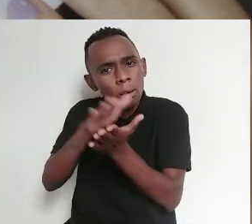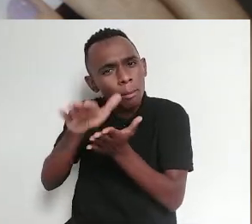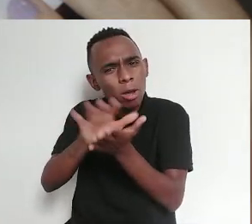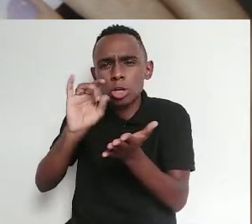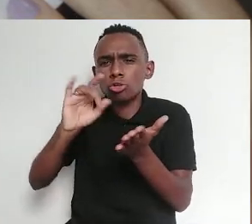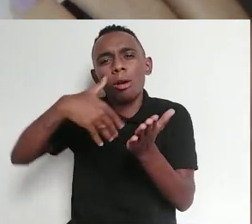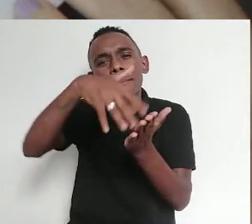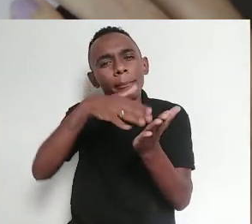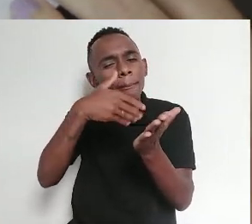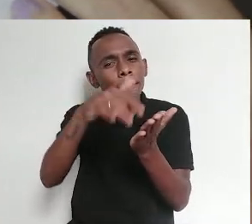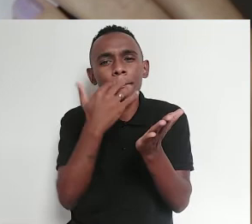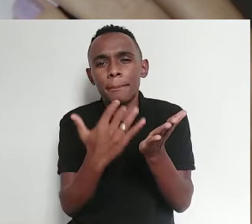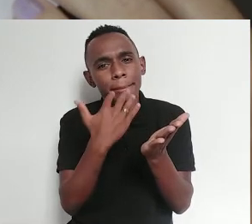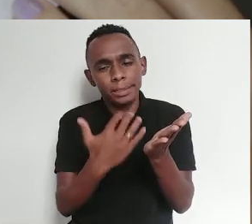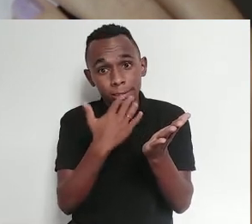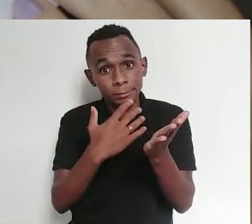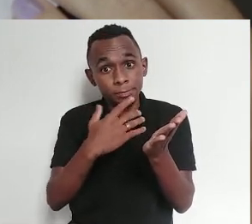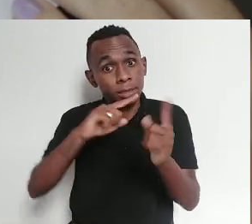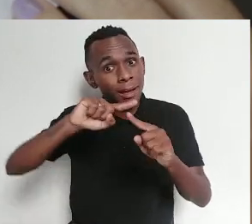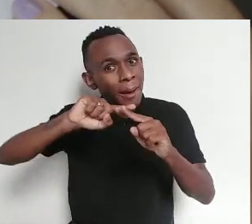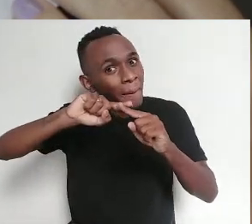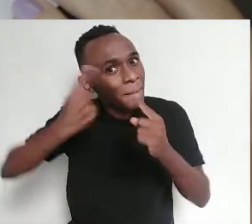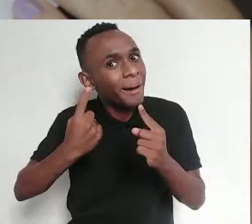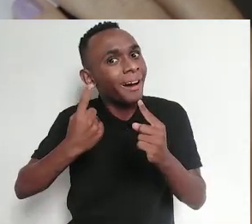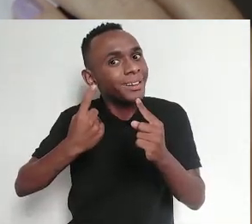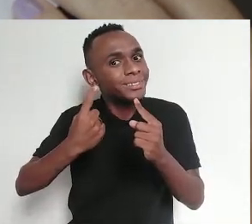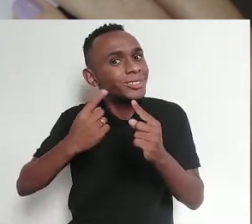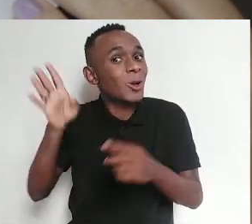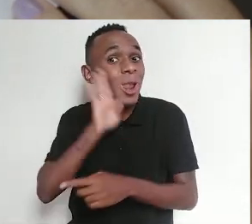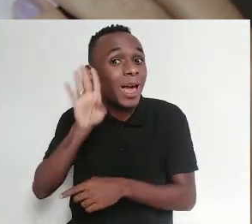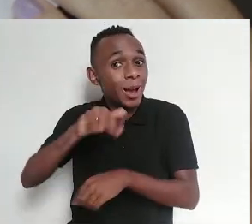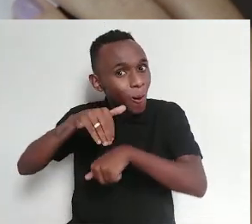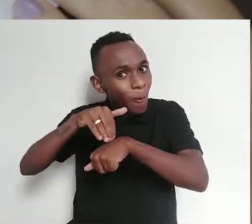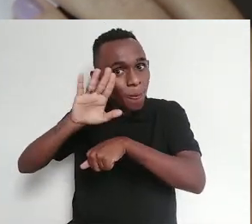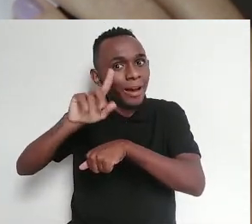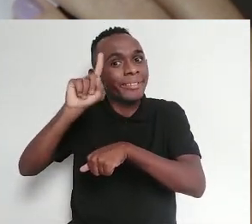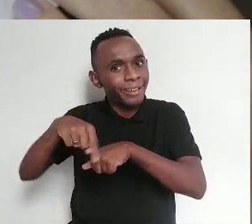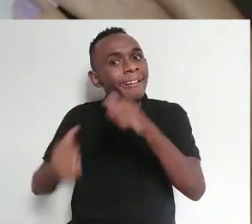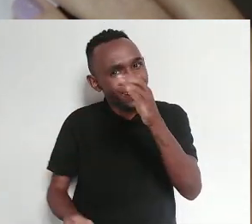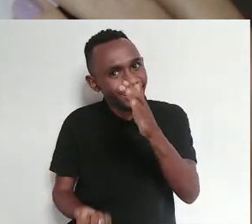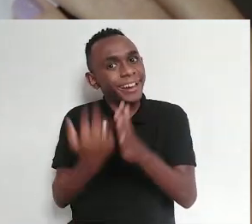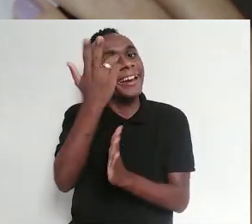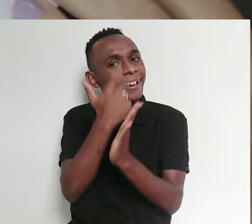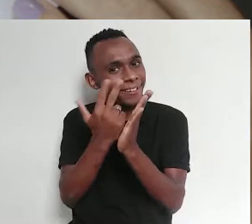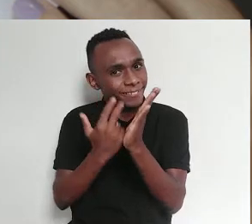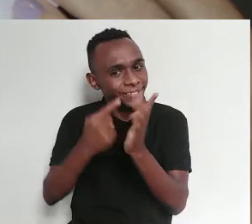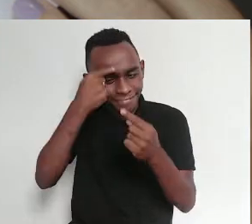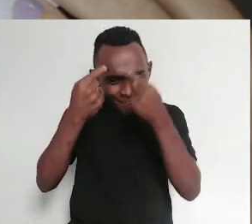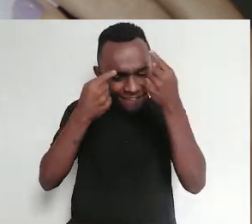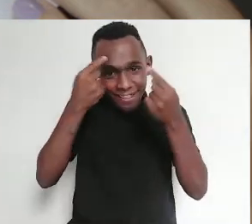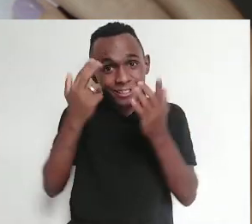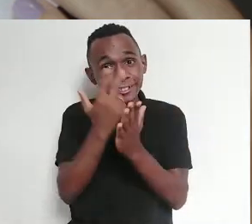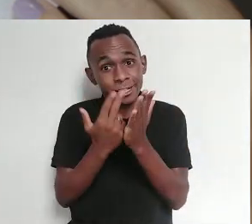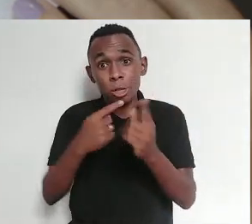só pintar. Mas o mais legal é a gente criar o desenho,